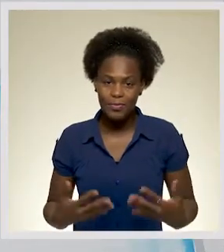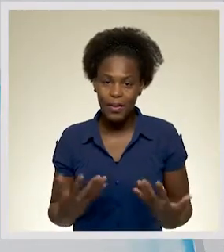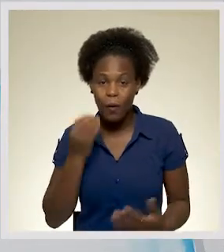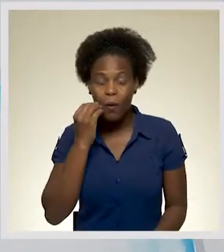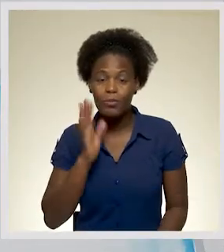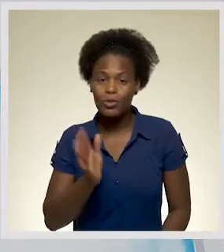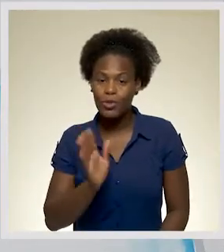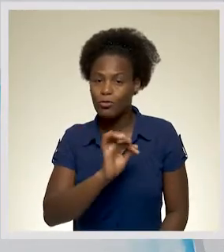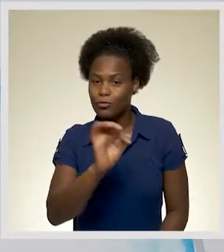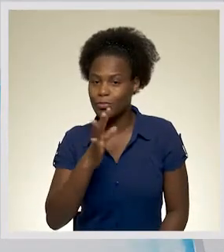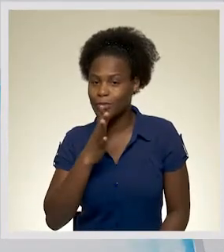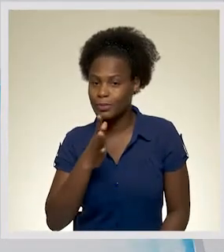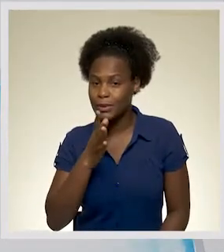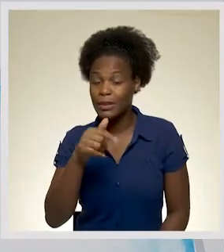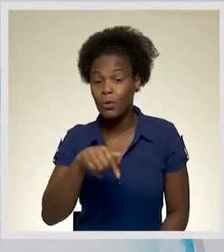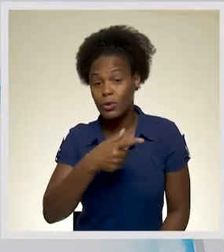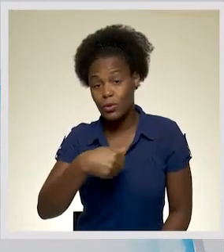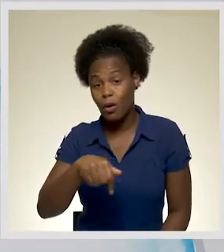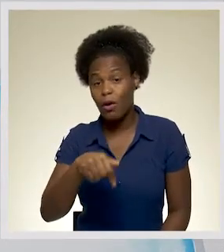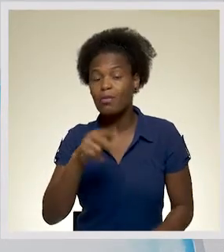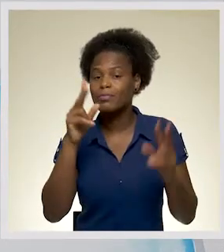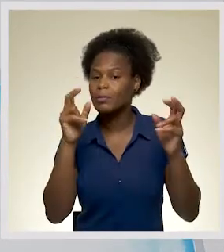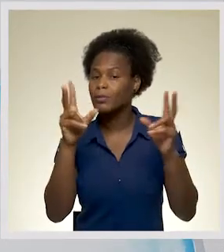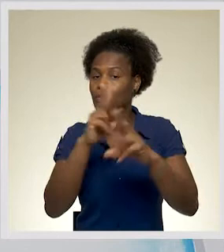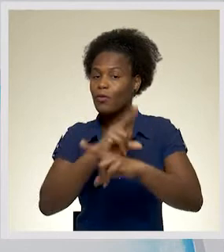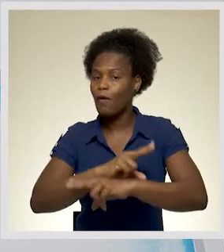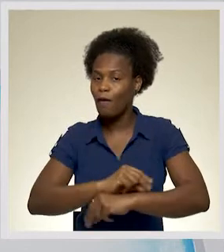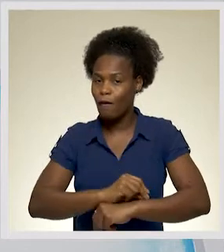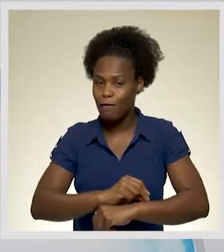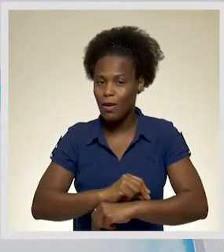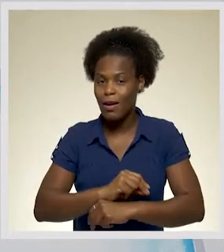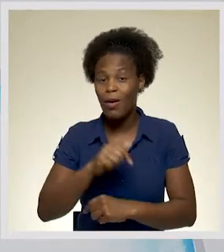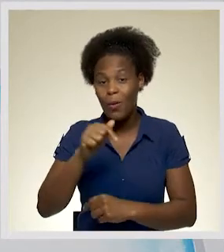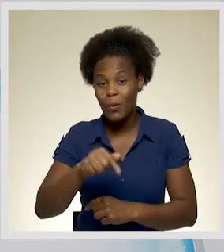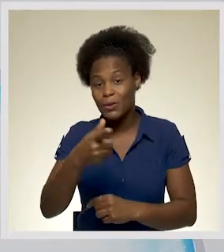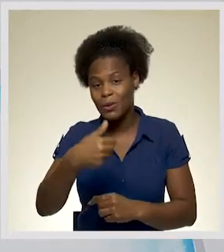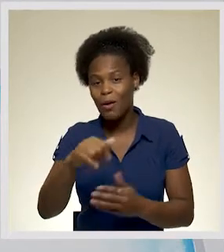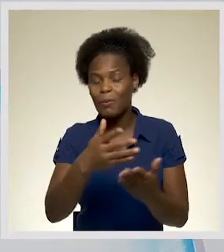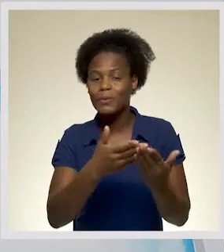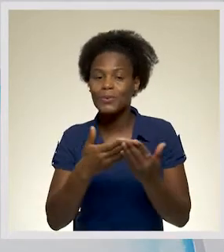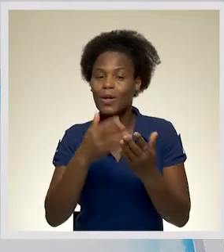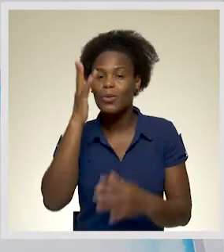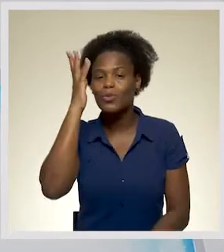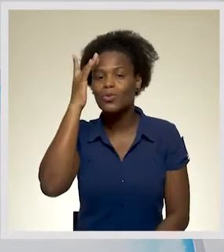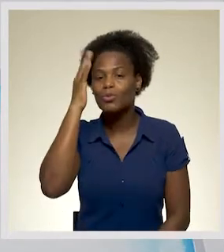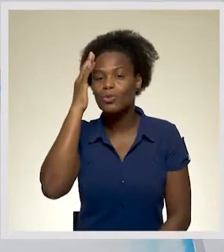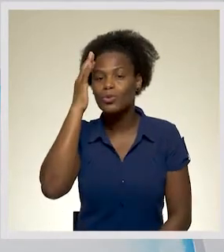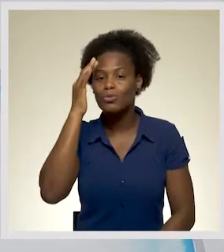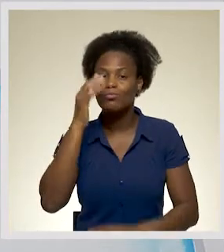Então, como eu já tinha dito, hoje vamos ter um conteúdo novo. Vamos estudar os